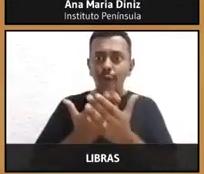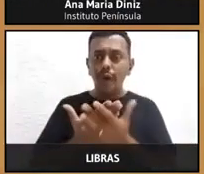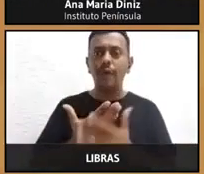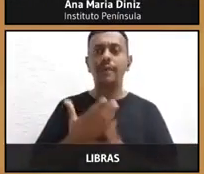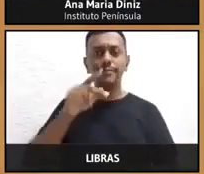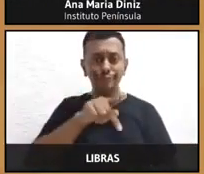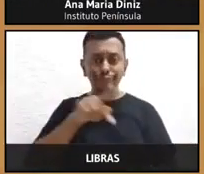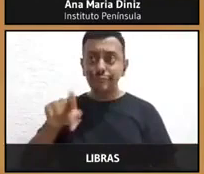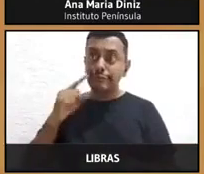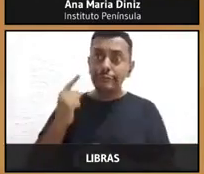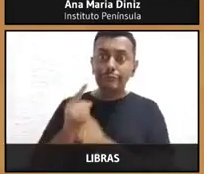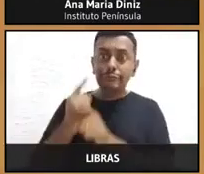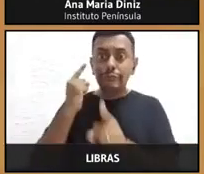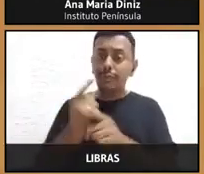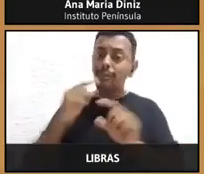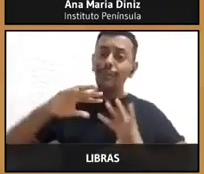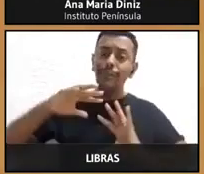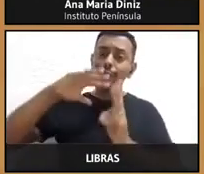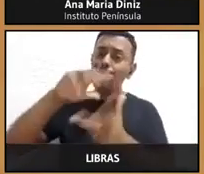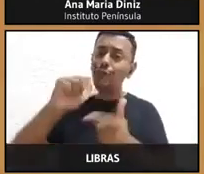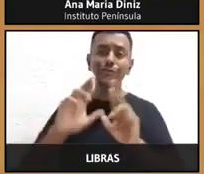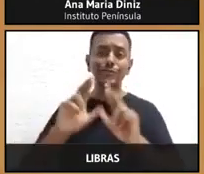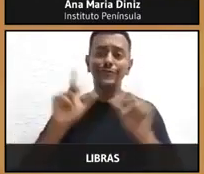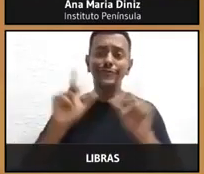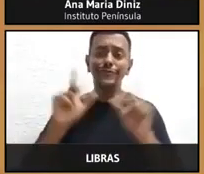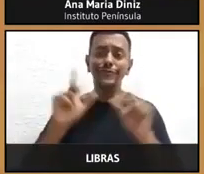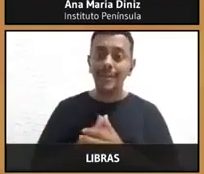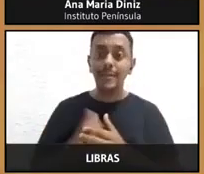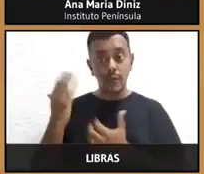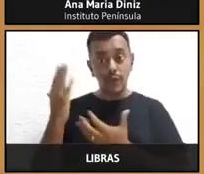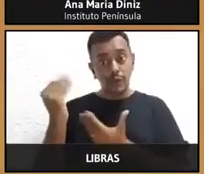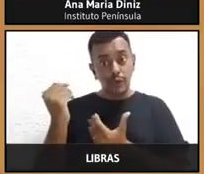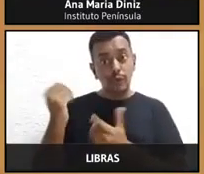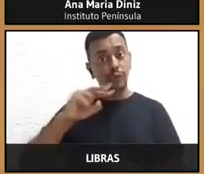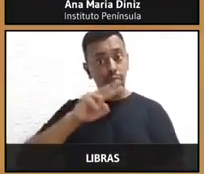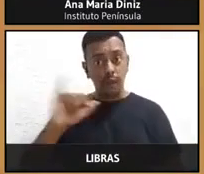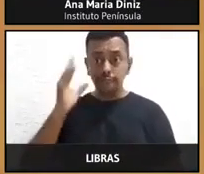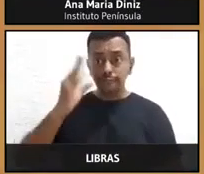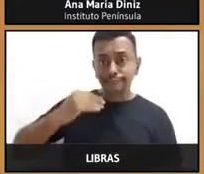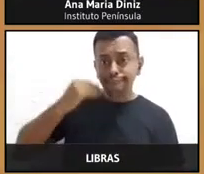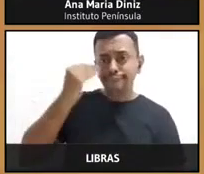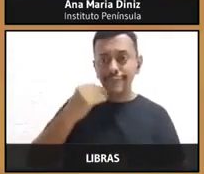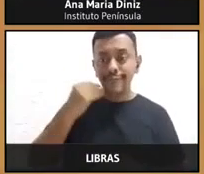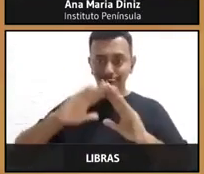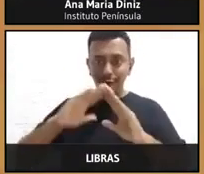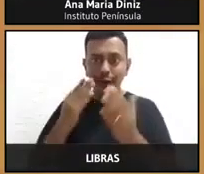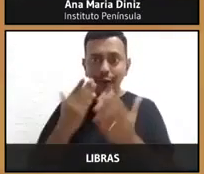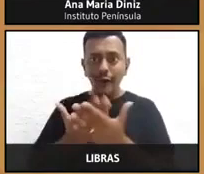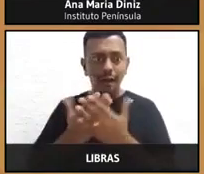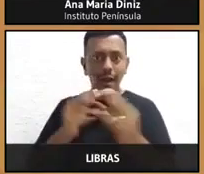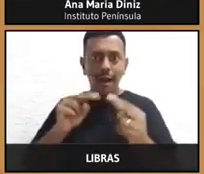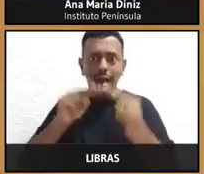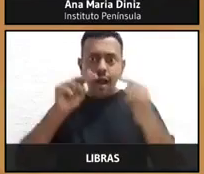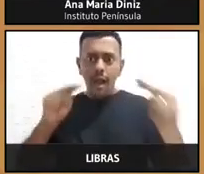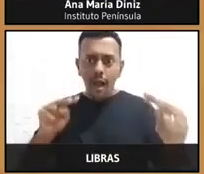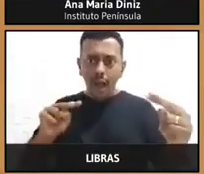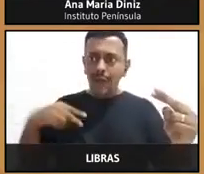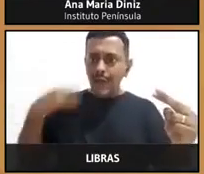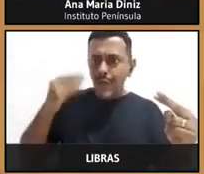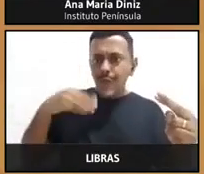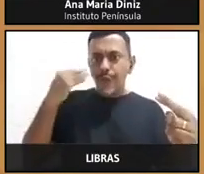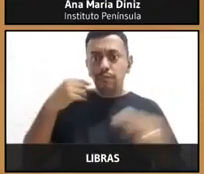diferente. Alguns jovens terão experimentado algo muito bom na educação online, mas